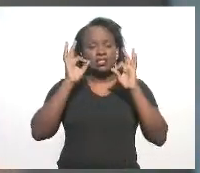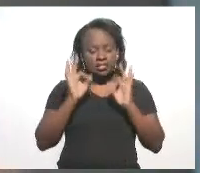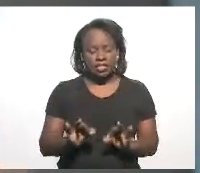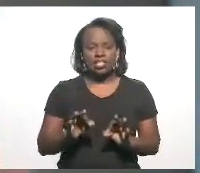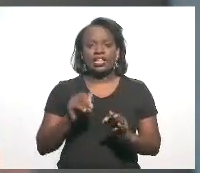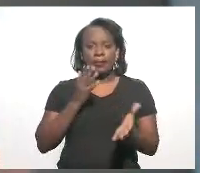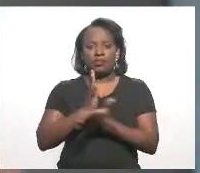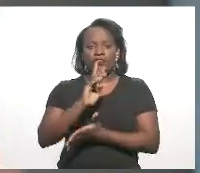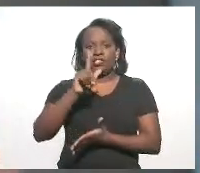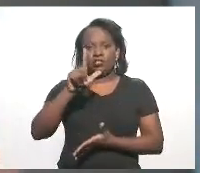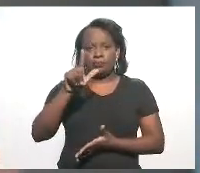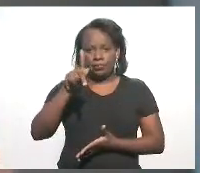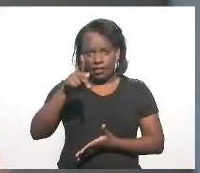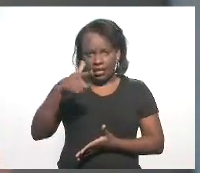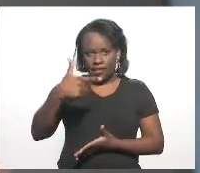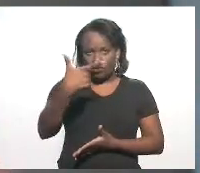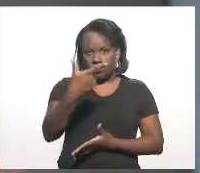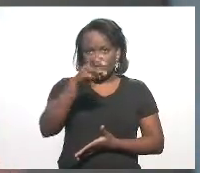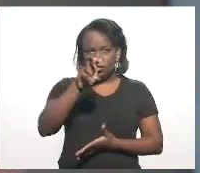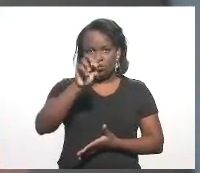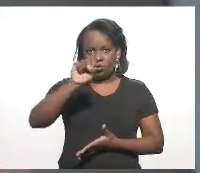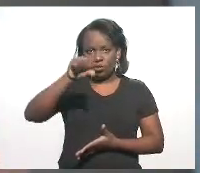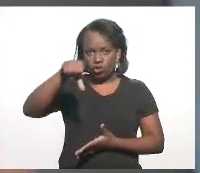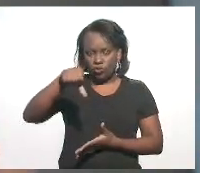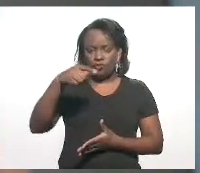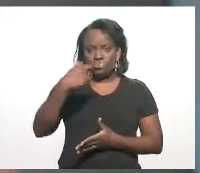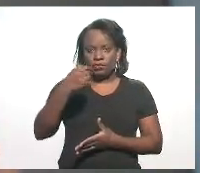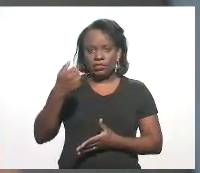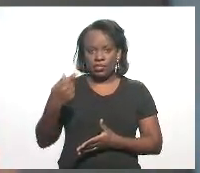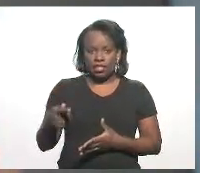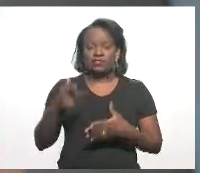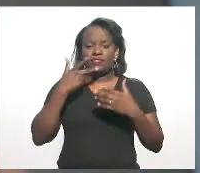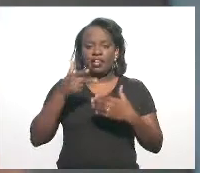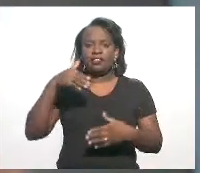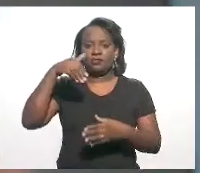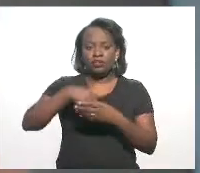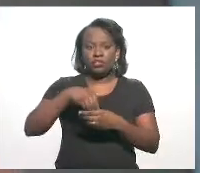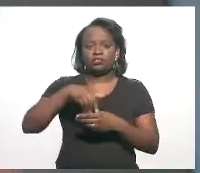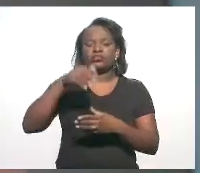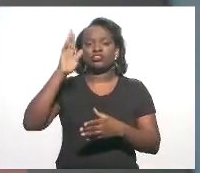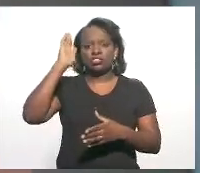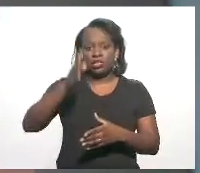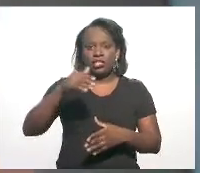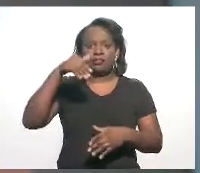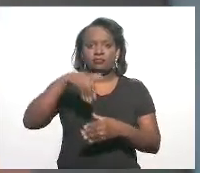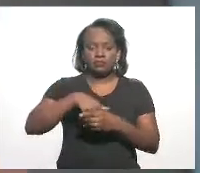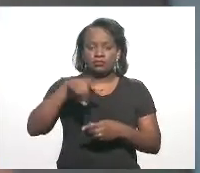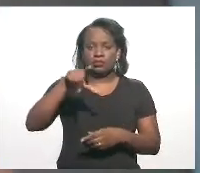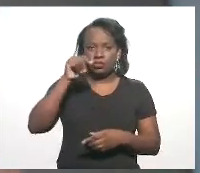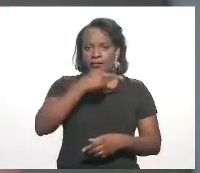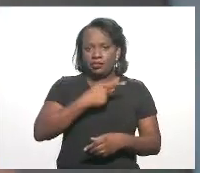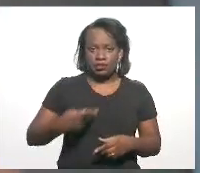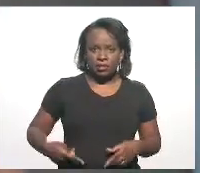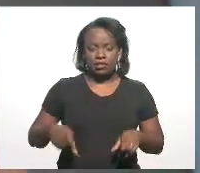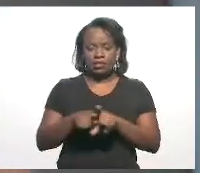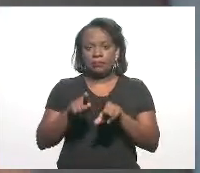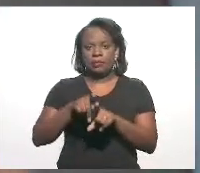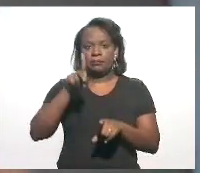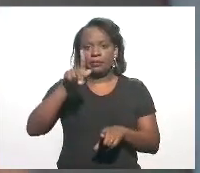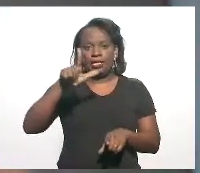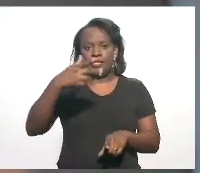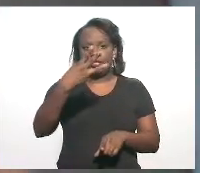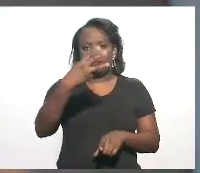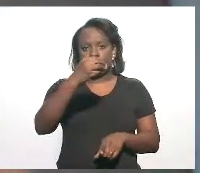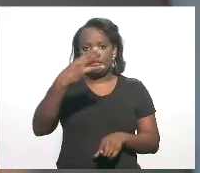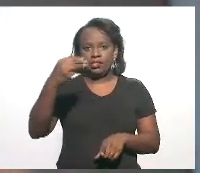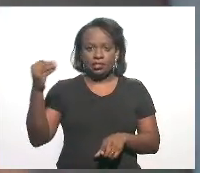PL 2589 de 2017, que trata da eleição direta para a presidência da FAETEC, assim como a aprovação do PL 3300